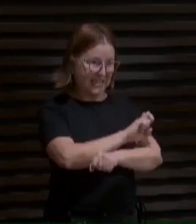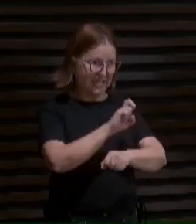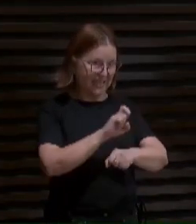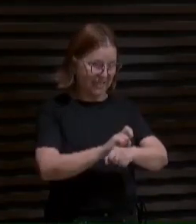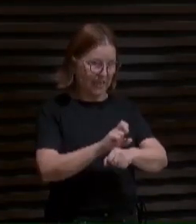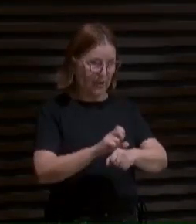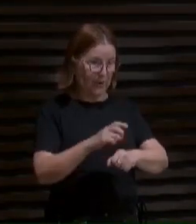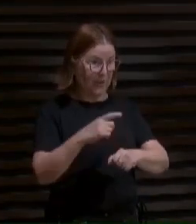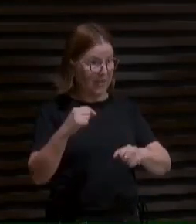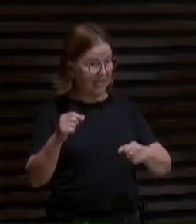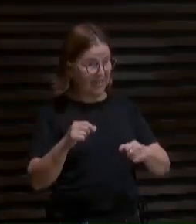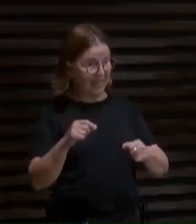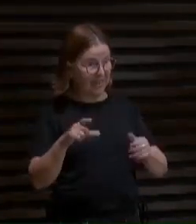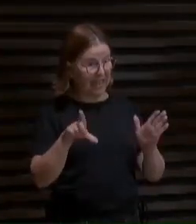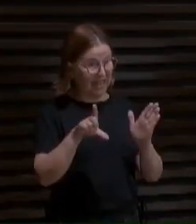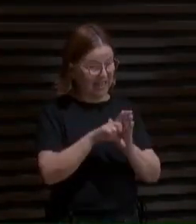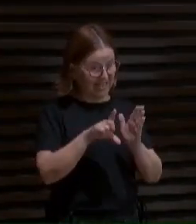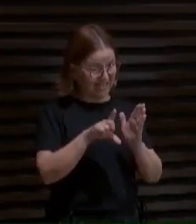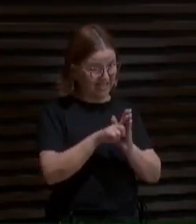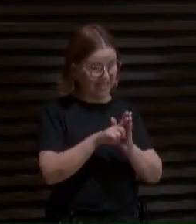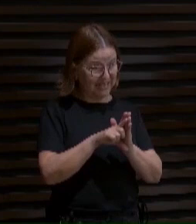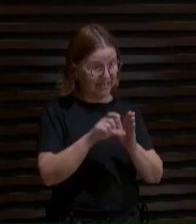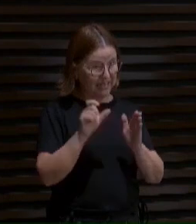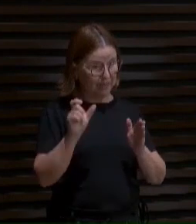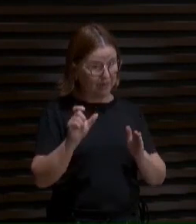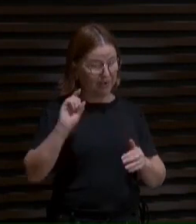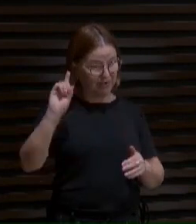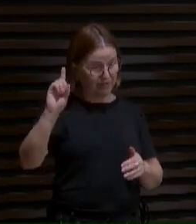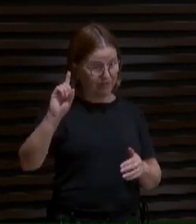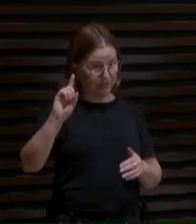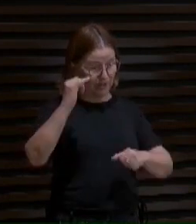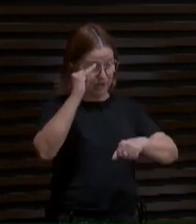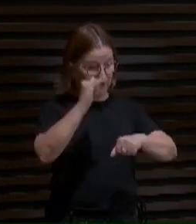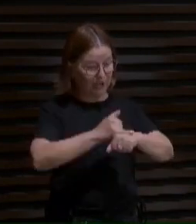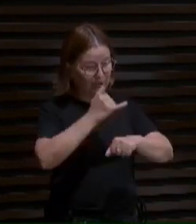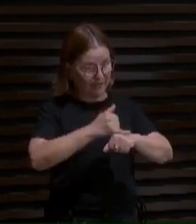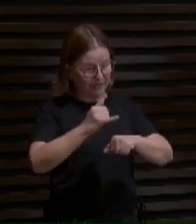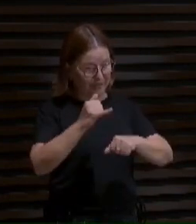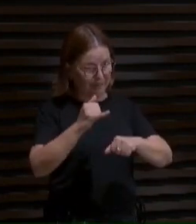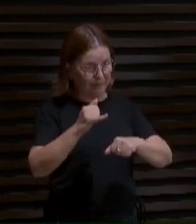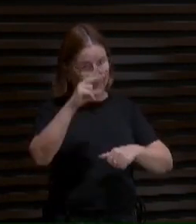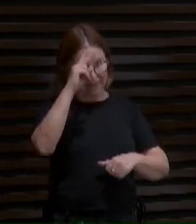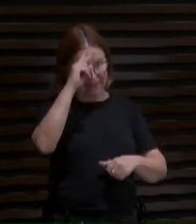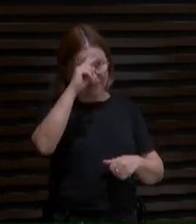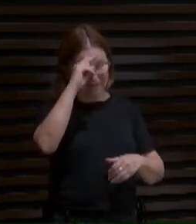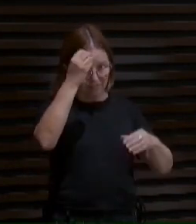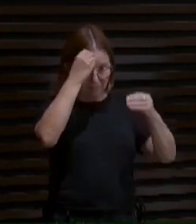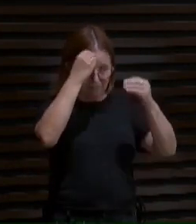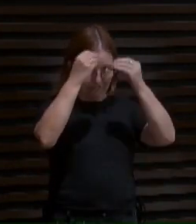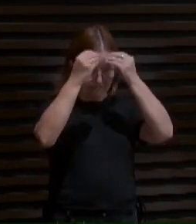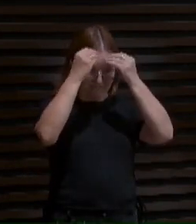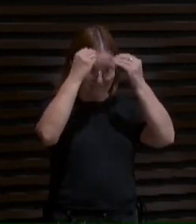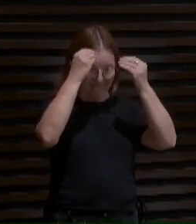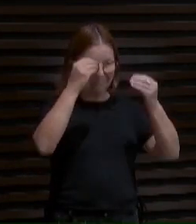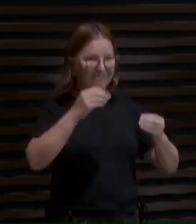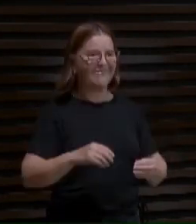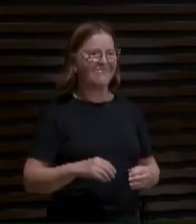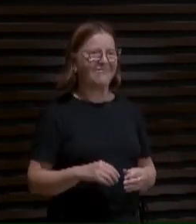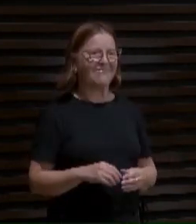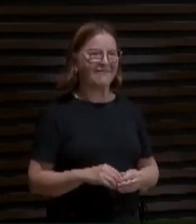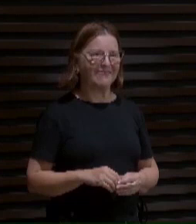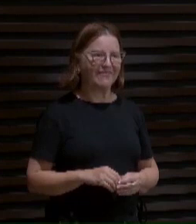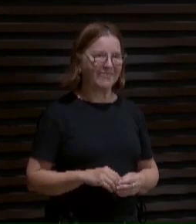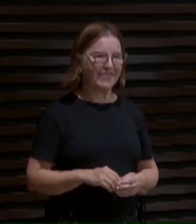do Senhor de Jerusalém. Guarde isto, mantenha isso nos seus arquivos para